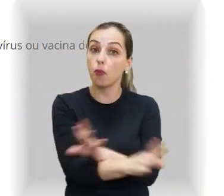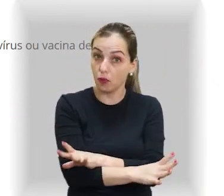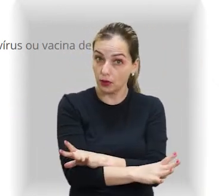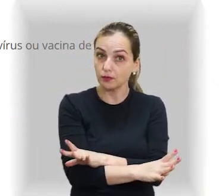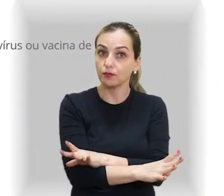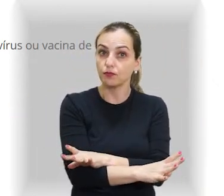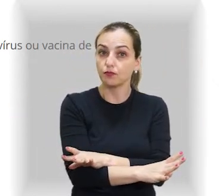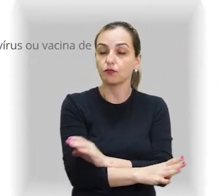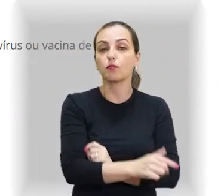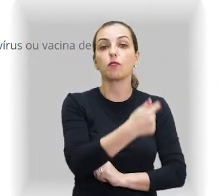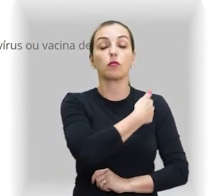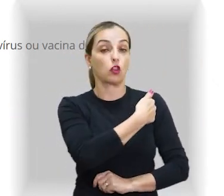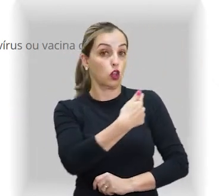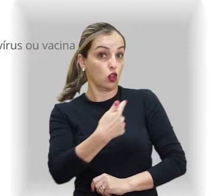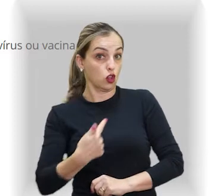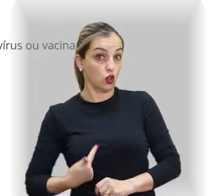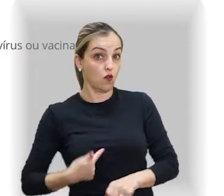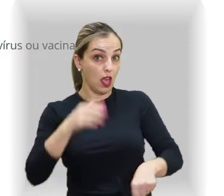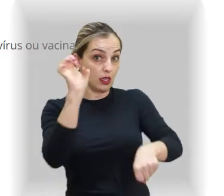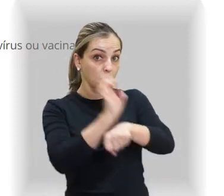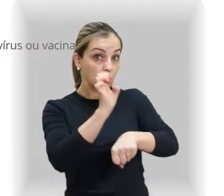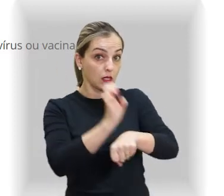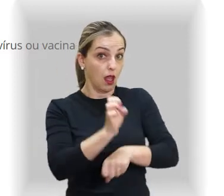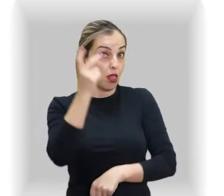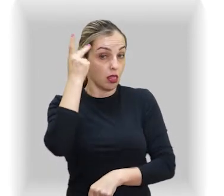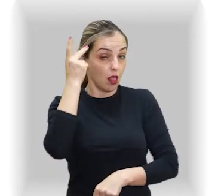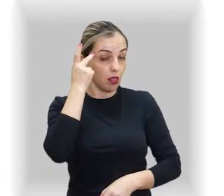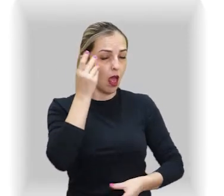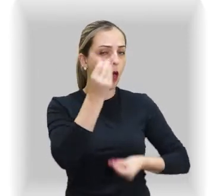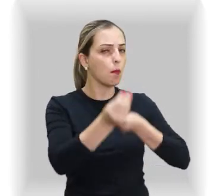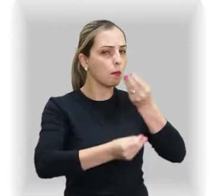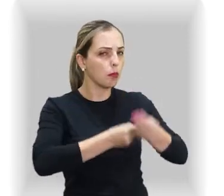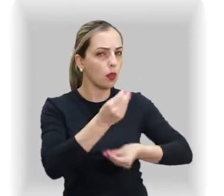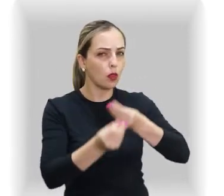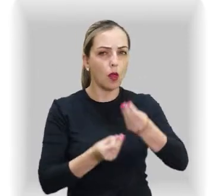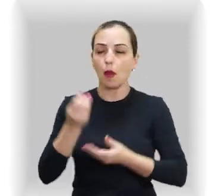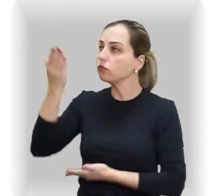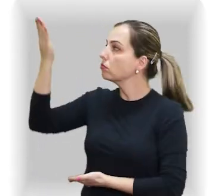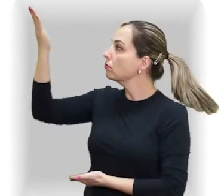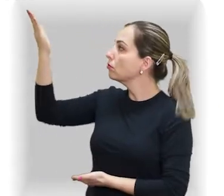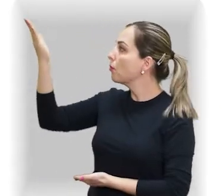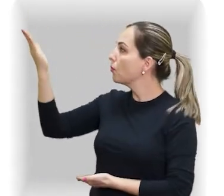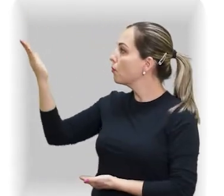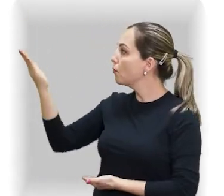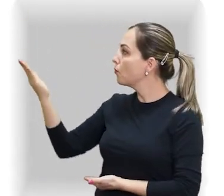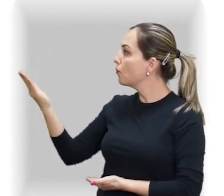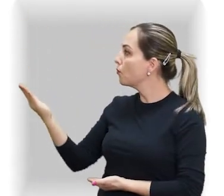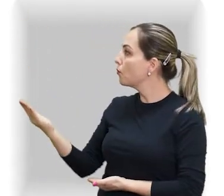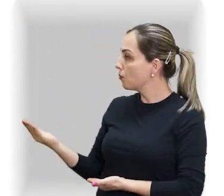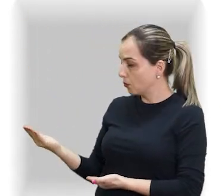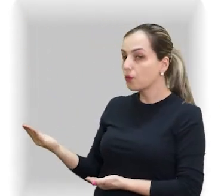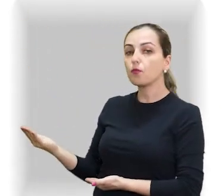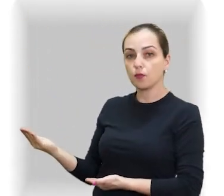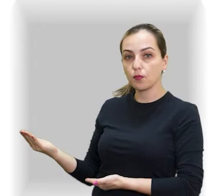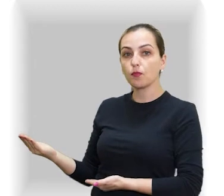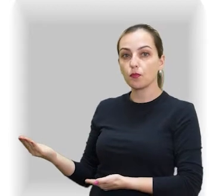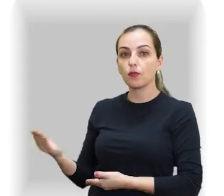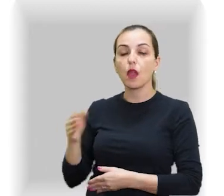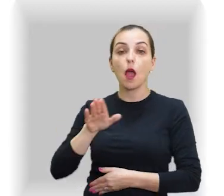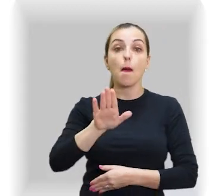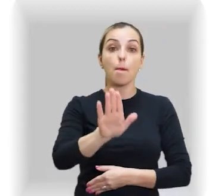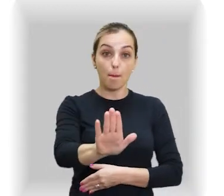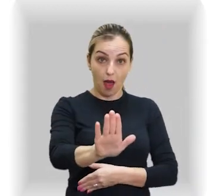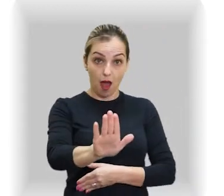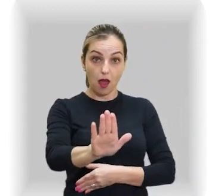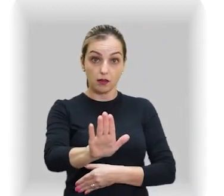população com esquema vacinal completo. Veja os dados do vacinômetro do governo do estado de São Paulo no momento